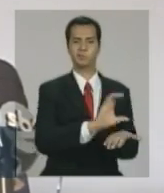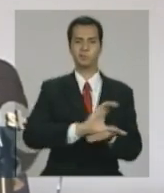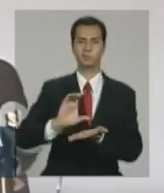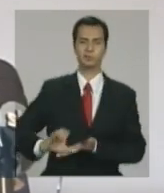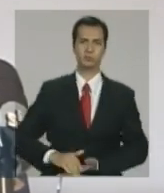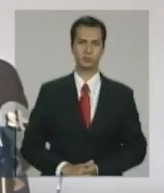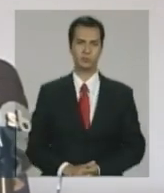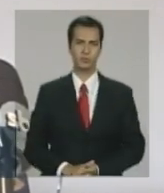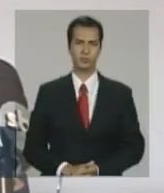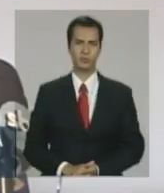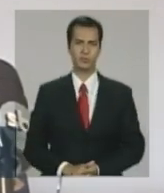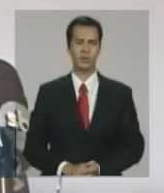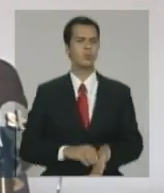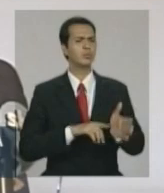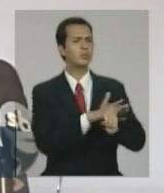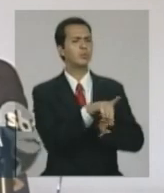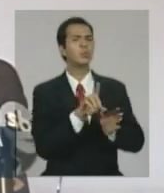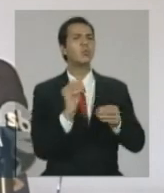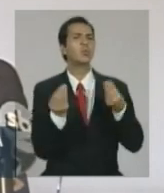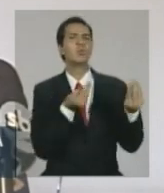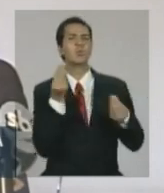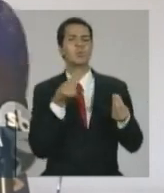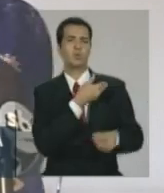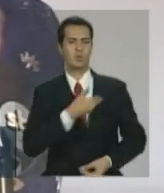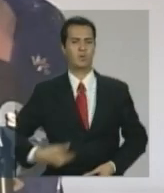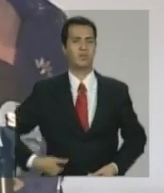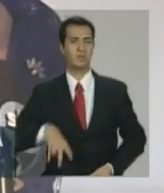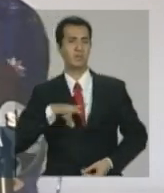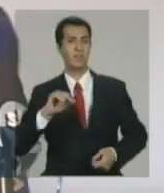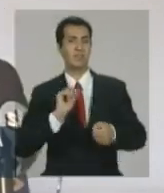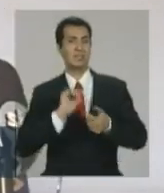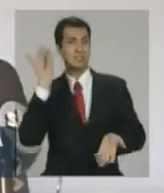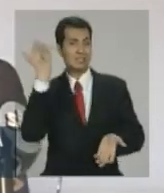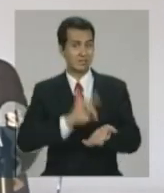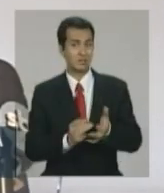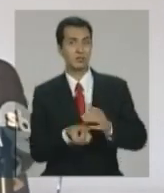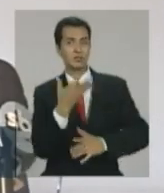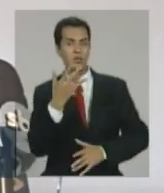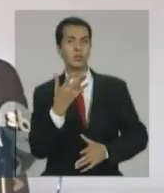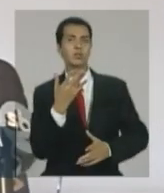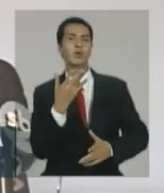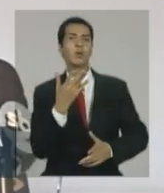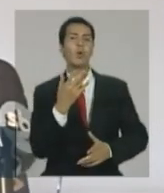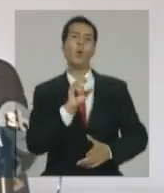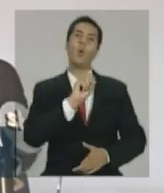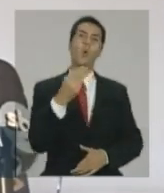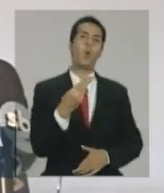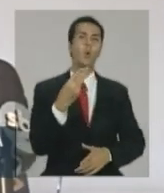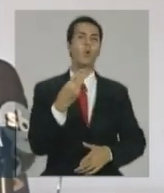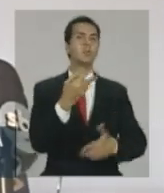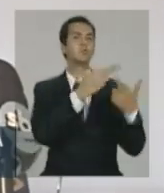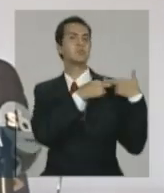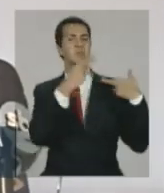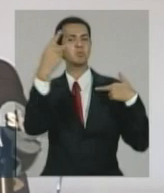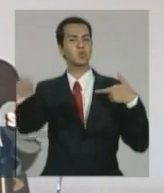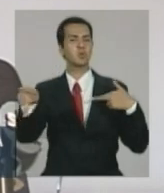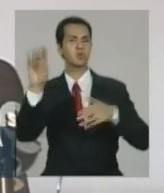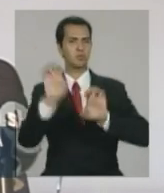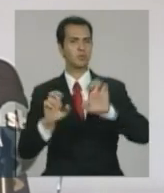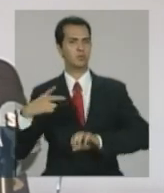esse objetivo? Medidas concretas ou isso depende muito mais do setor privado? Primeiro,